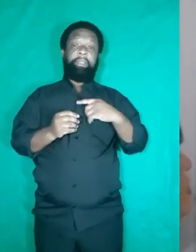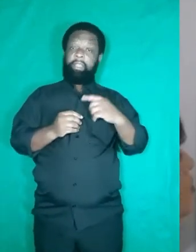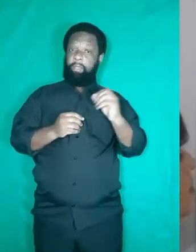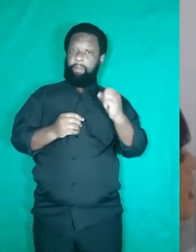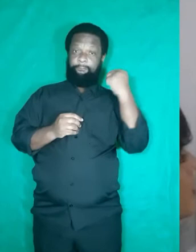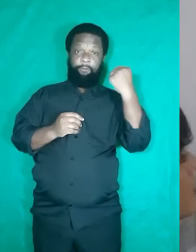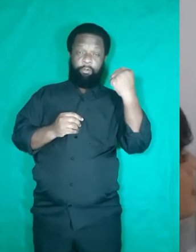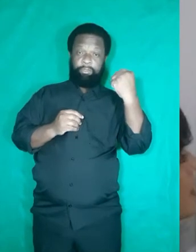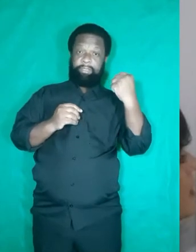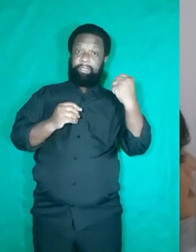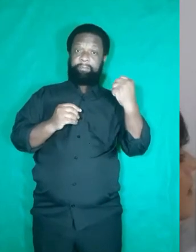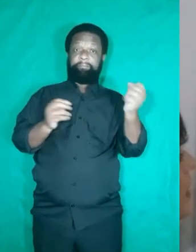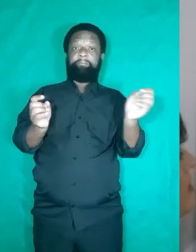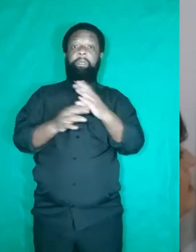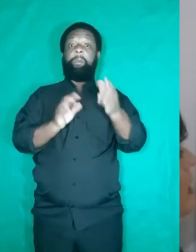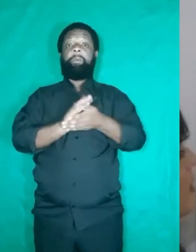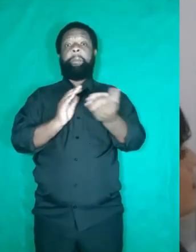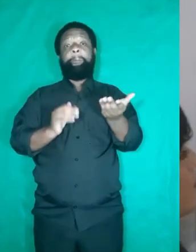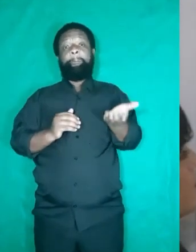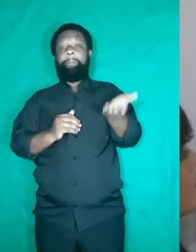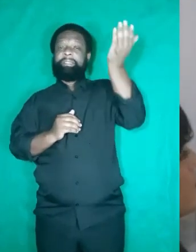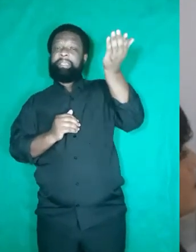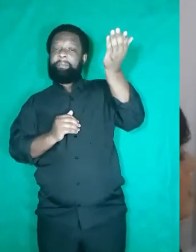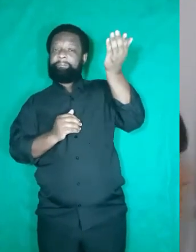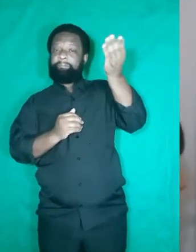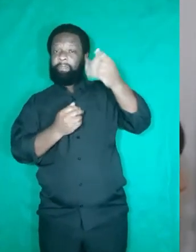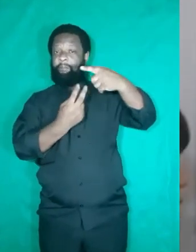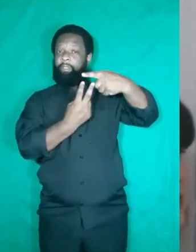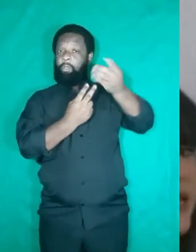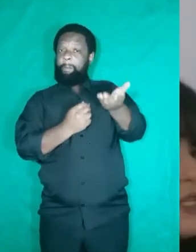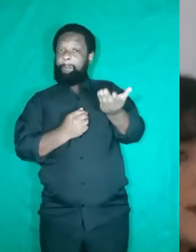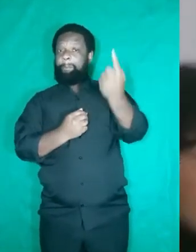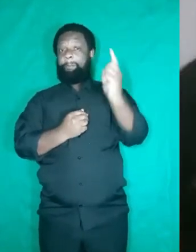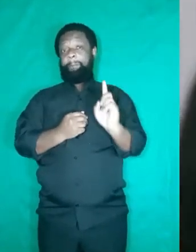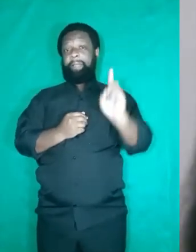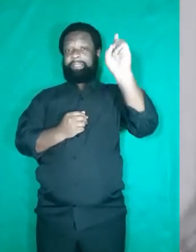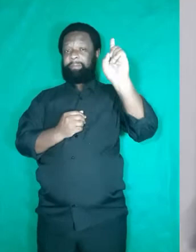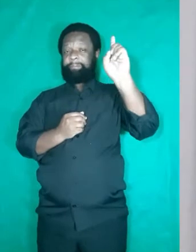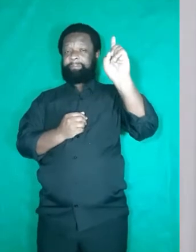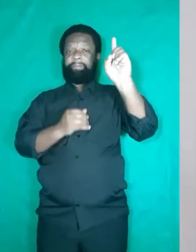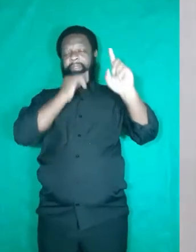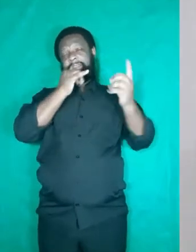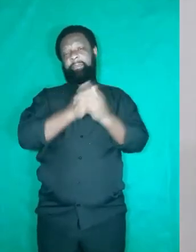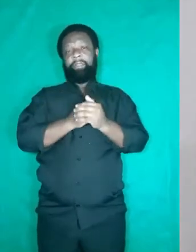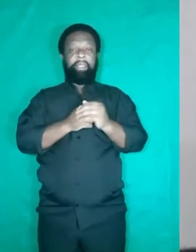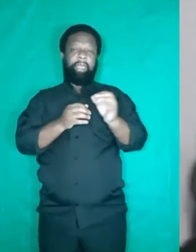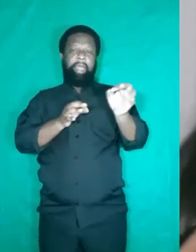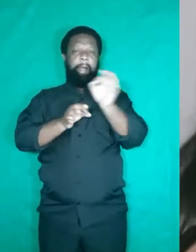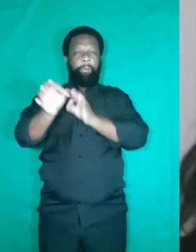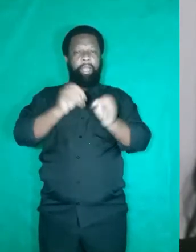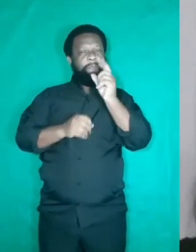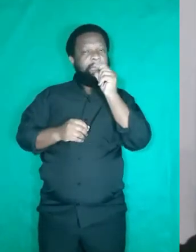força resultante para cima. Ou seja, imagine o seguinte, eu tenho aqui a molécula